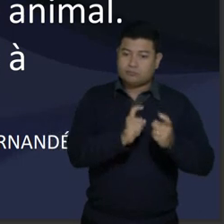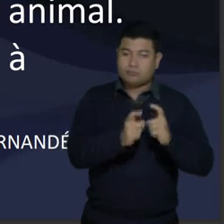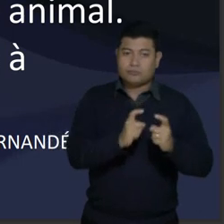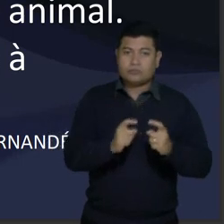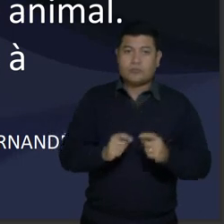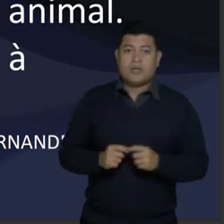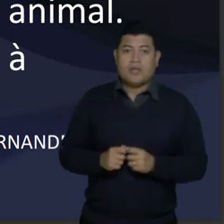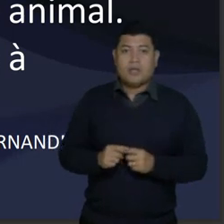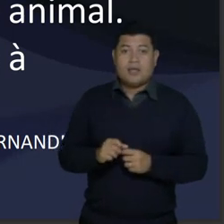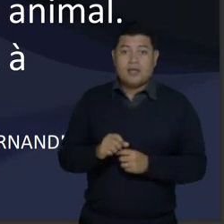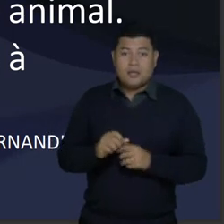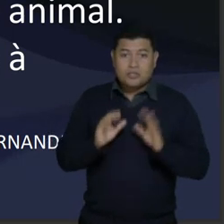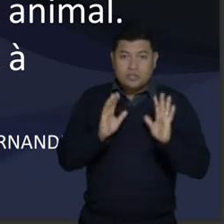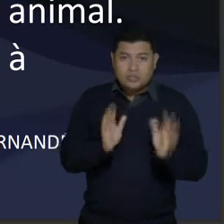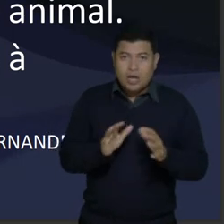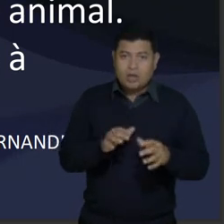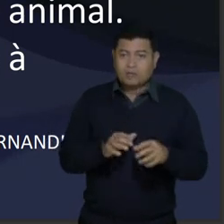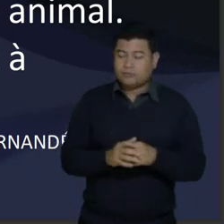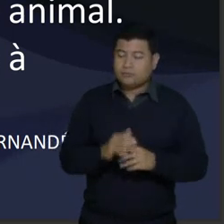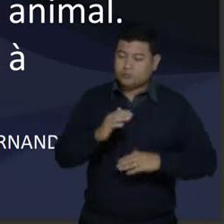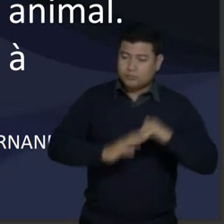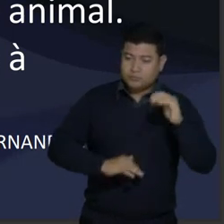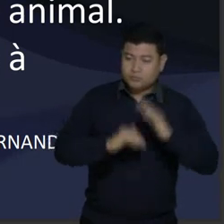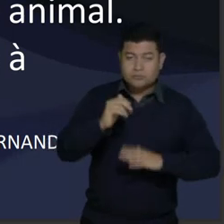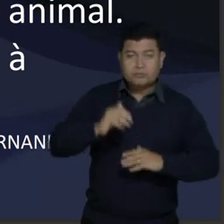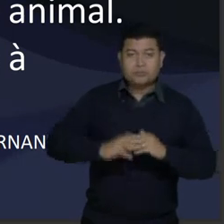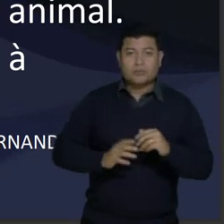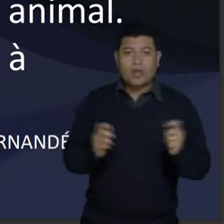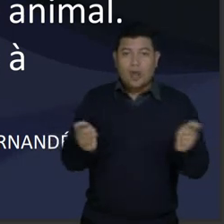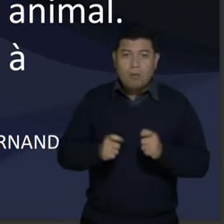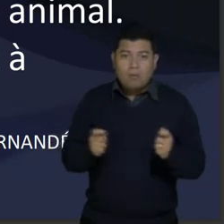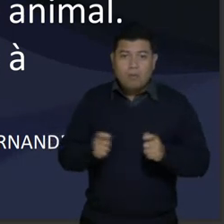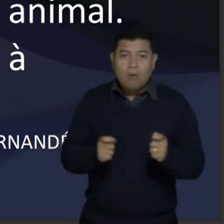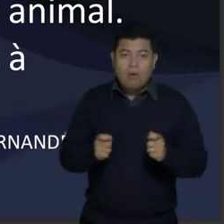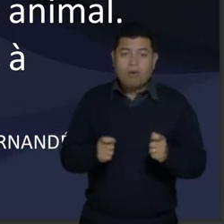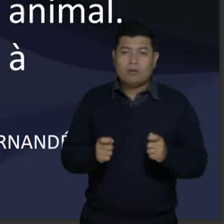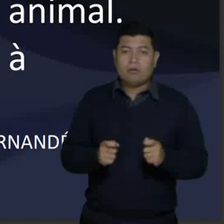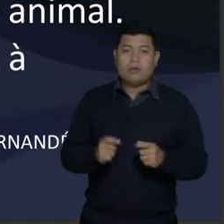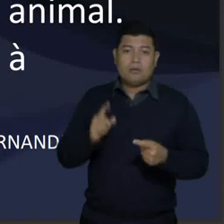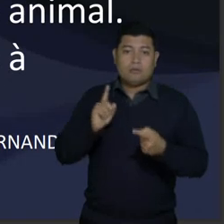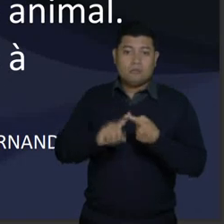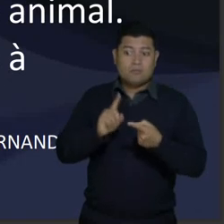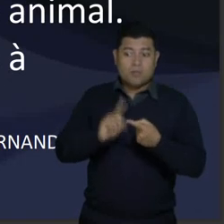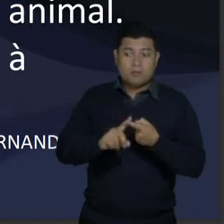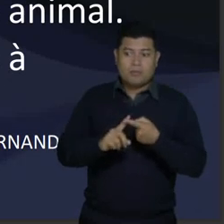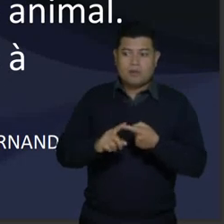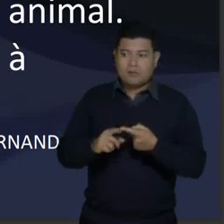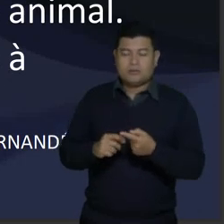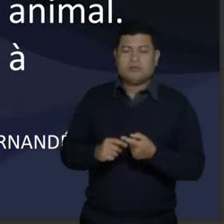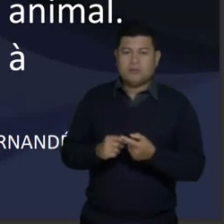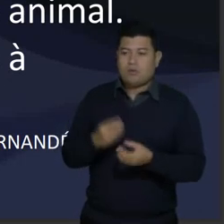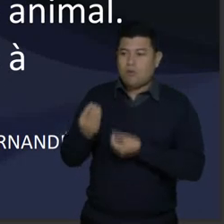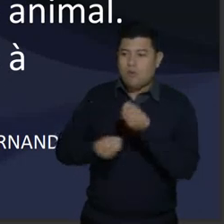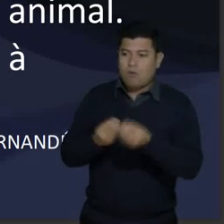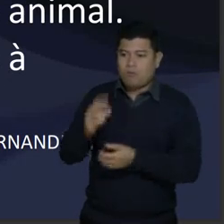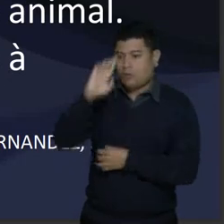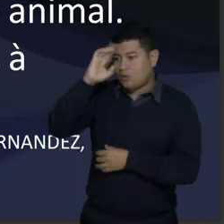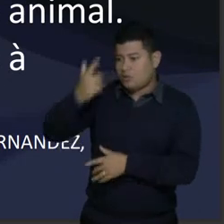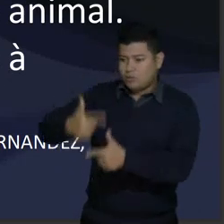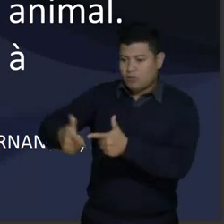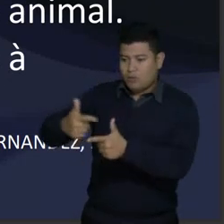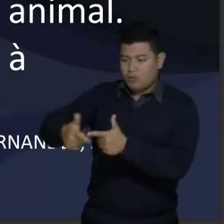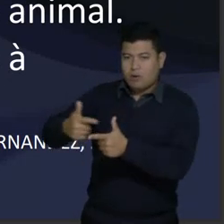tarefas tão importantes que nós temos primeiro de tratar os problemas a gente tem que tratar os